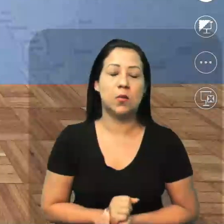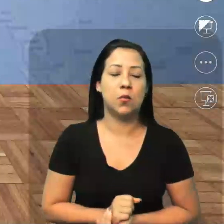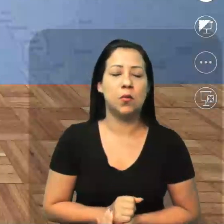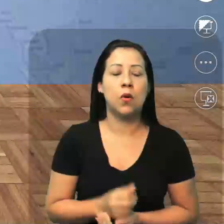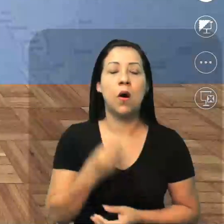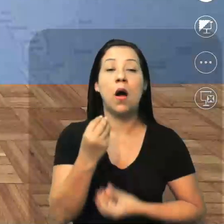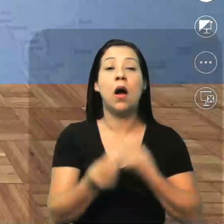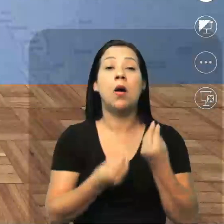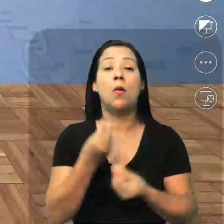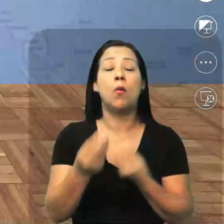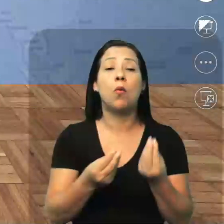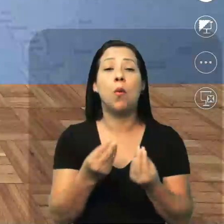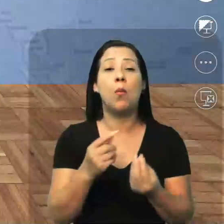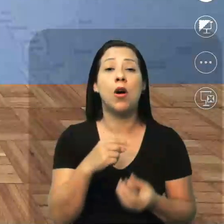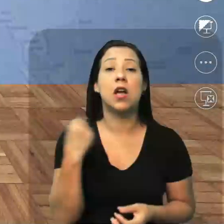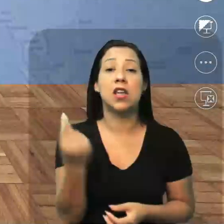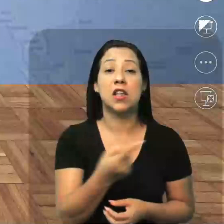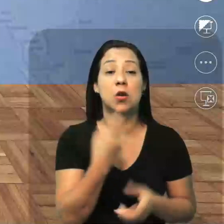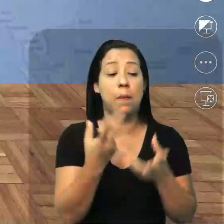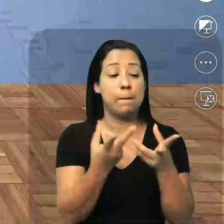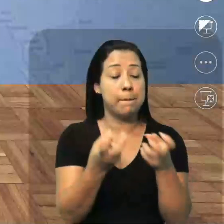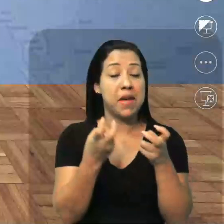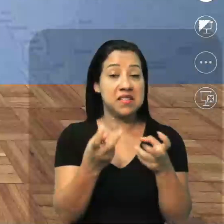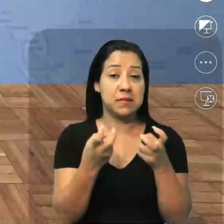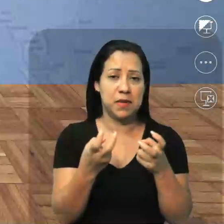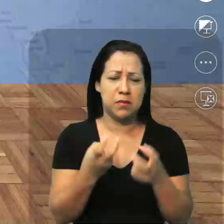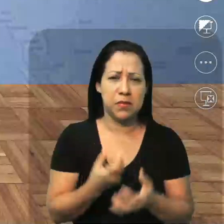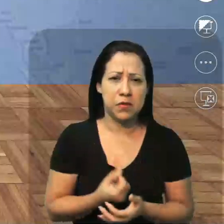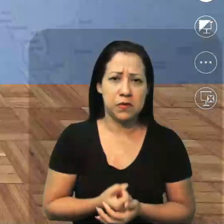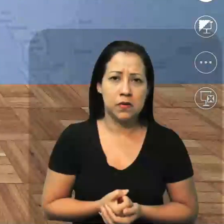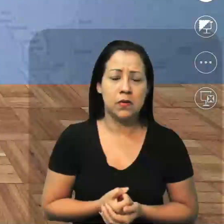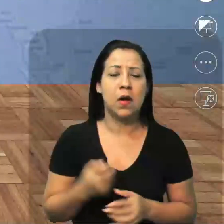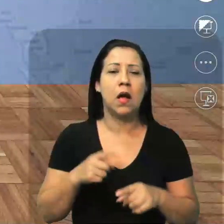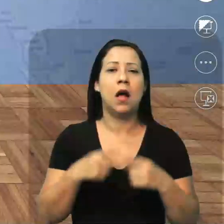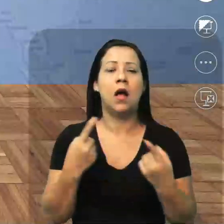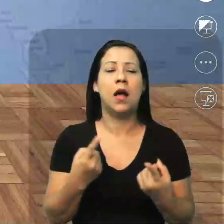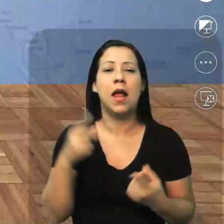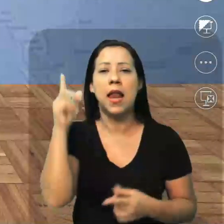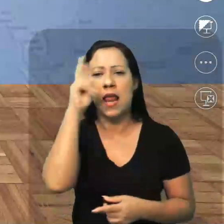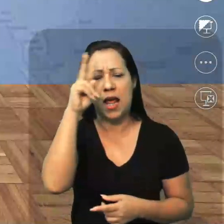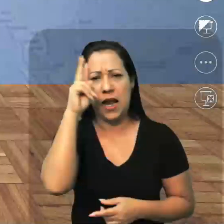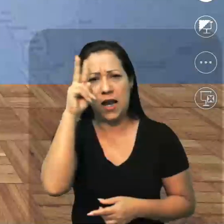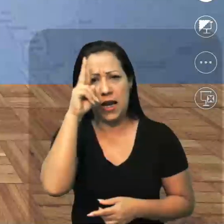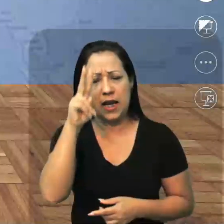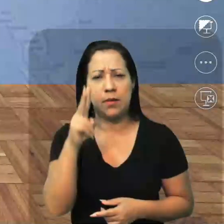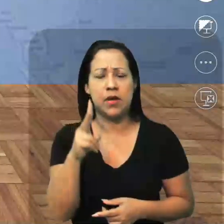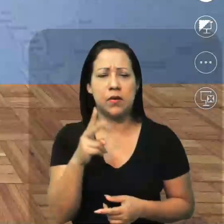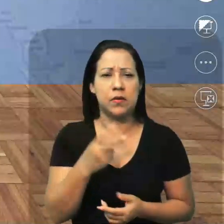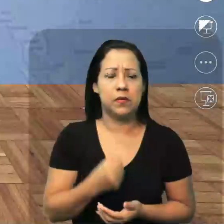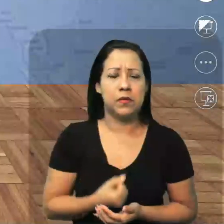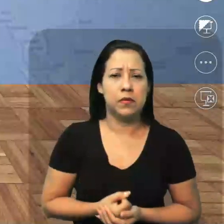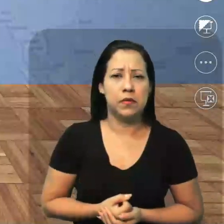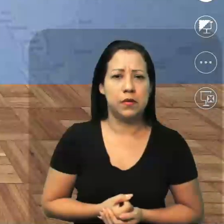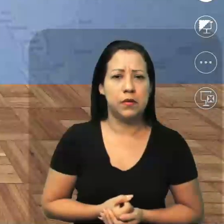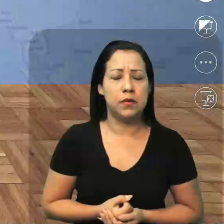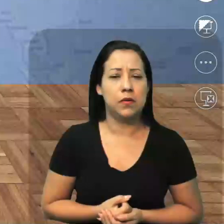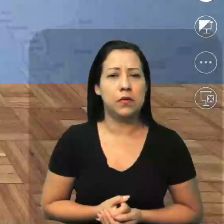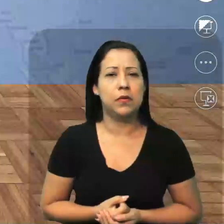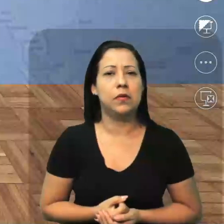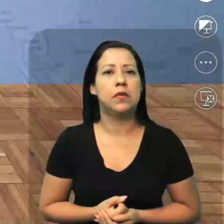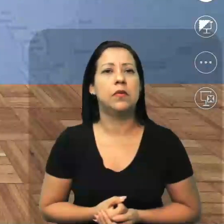Como é que nós percebemos isso? Lembra que nós vivemos imagens de pessoas lá